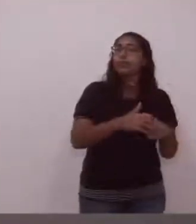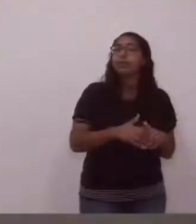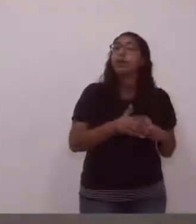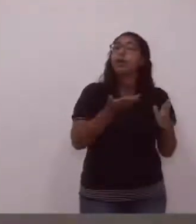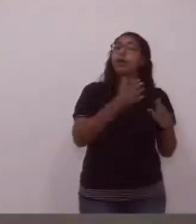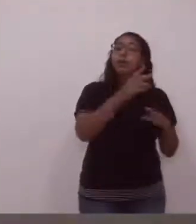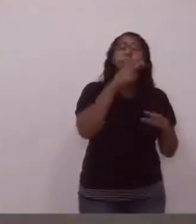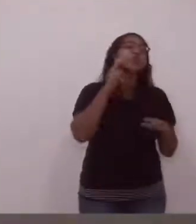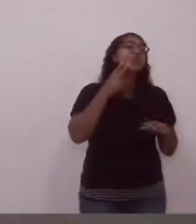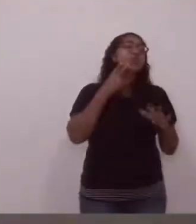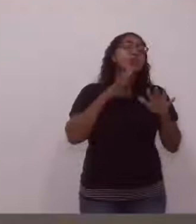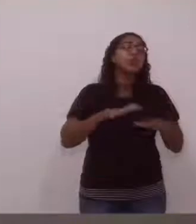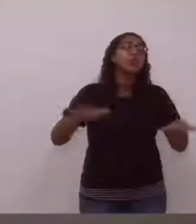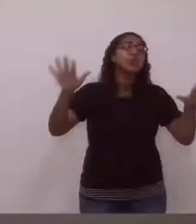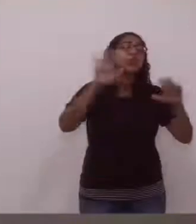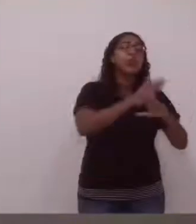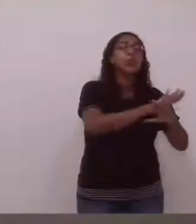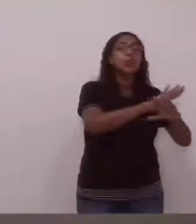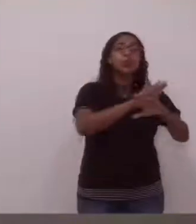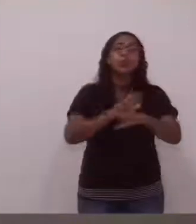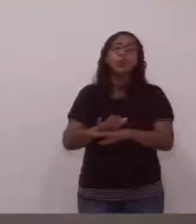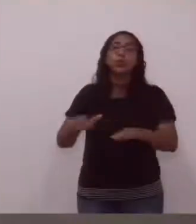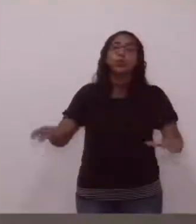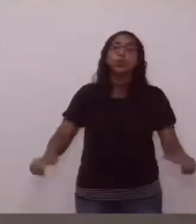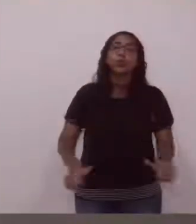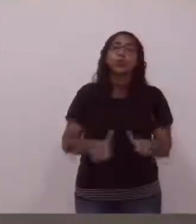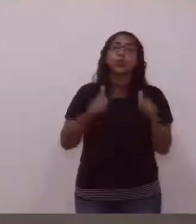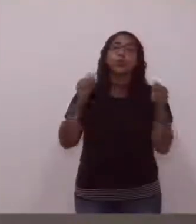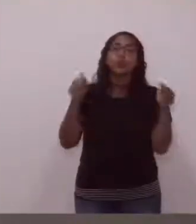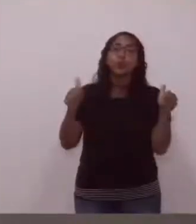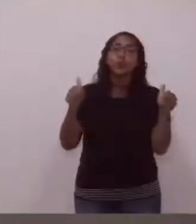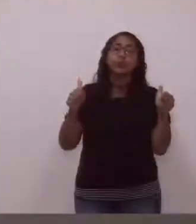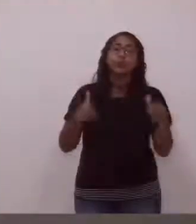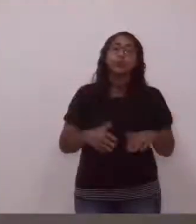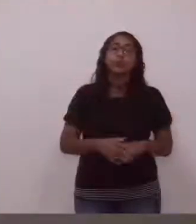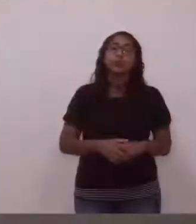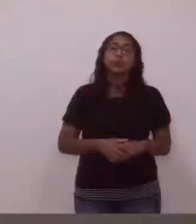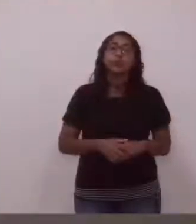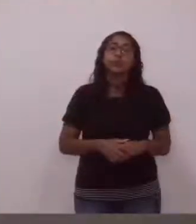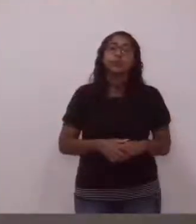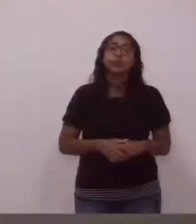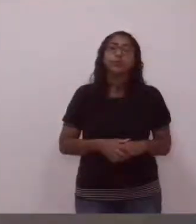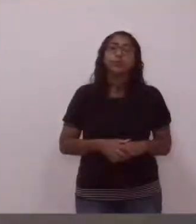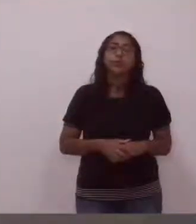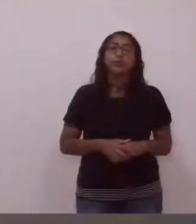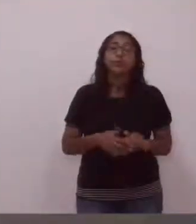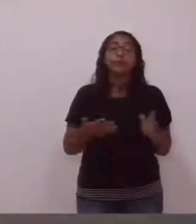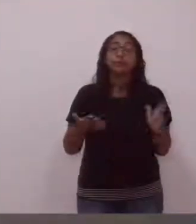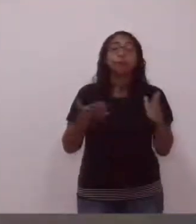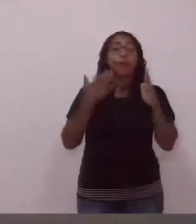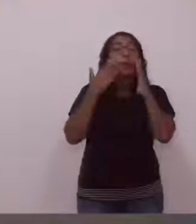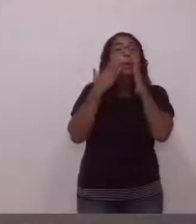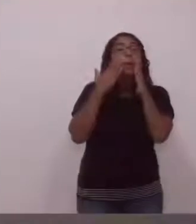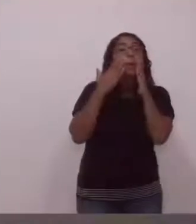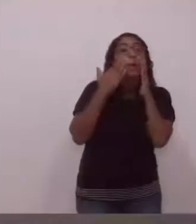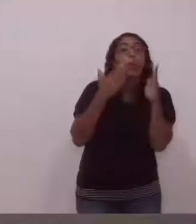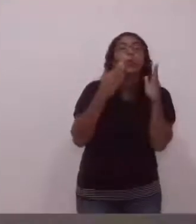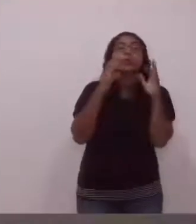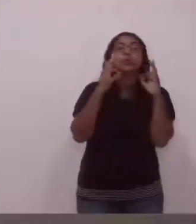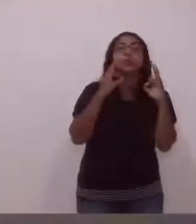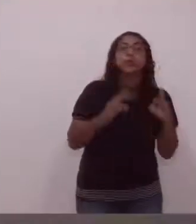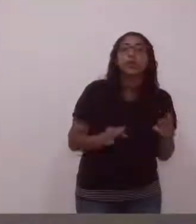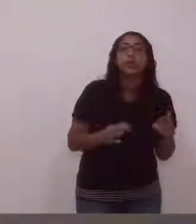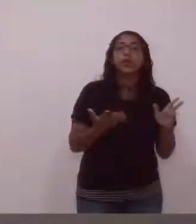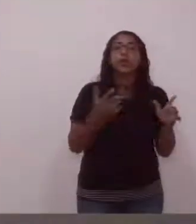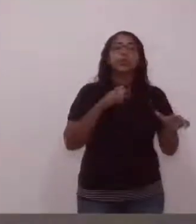de Vinhedo cada vez melhor. E nesse contexto da transparência, da eficiência, que é aquilo que